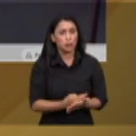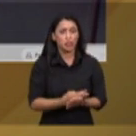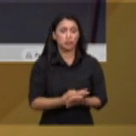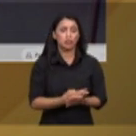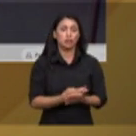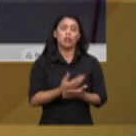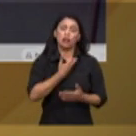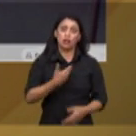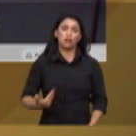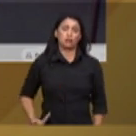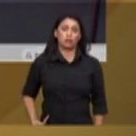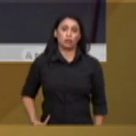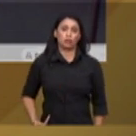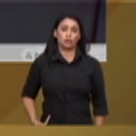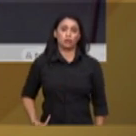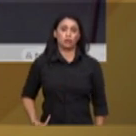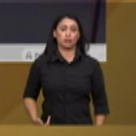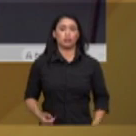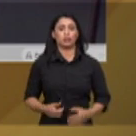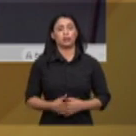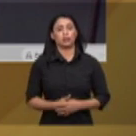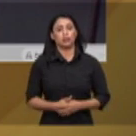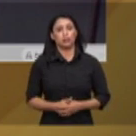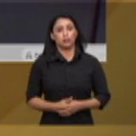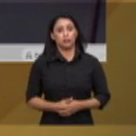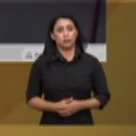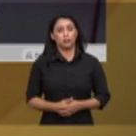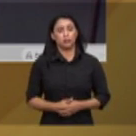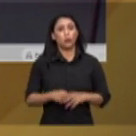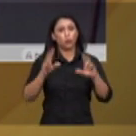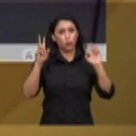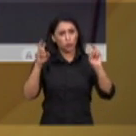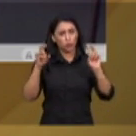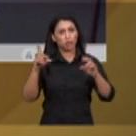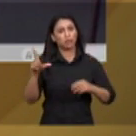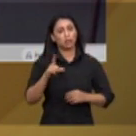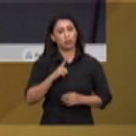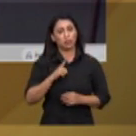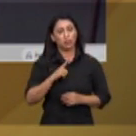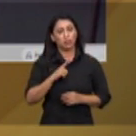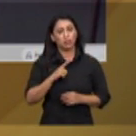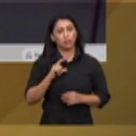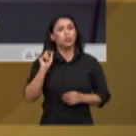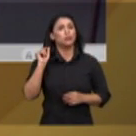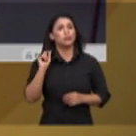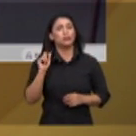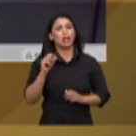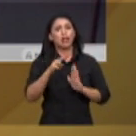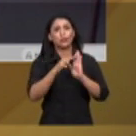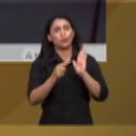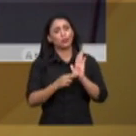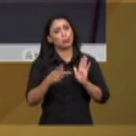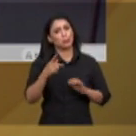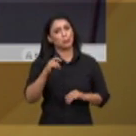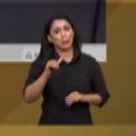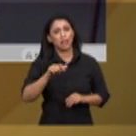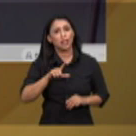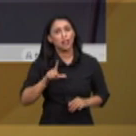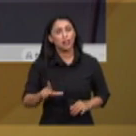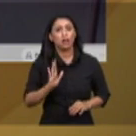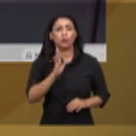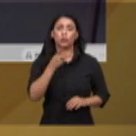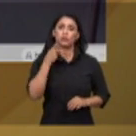Federativo. Ademais, o assunto coloca-se por derrogação de norma penal, como eu já havia dito,